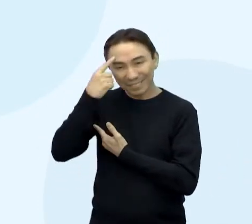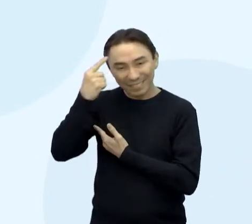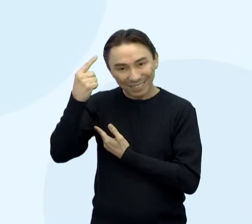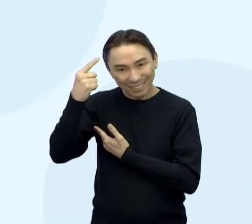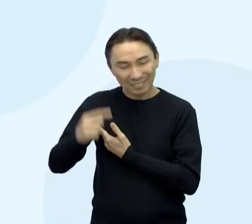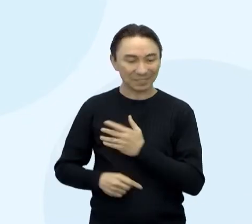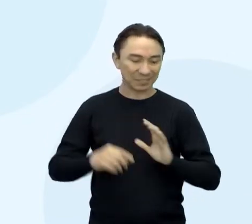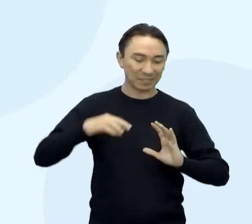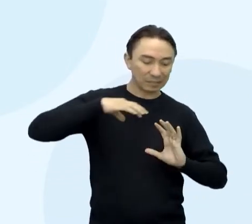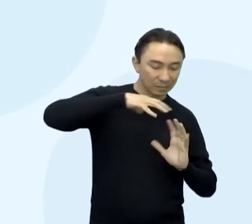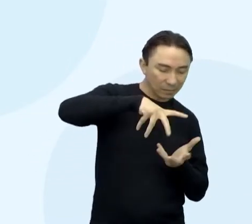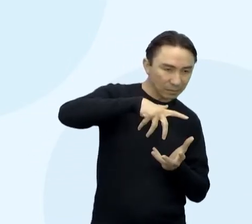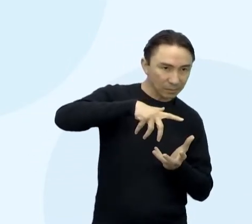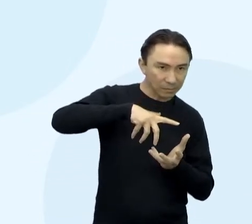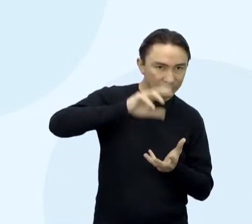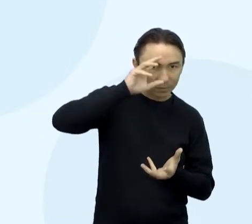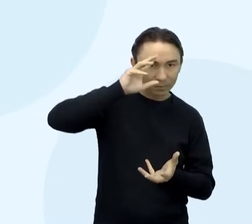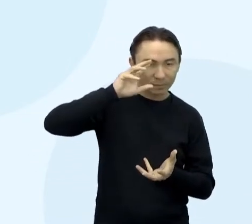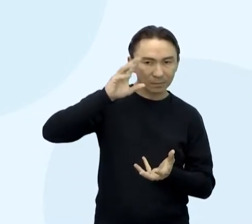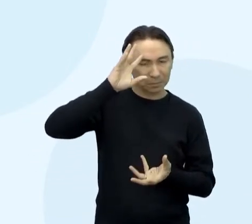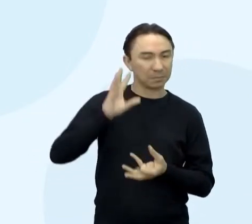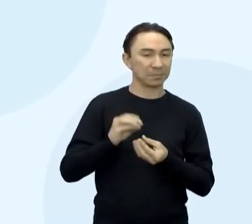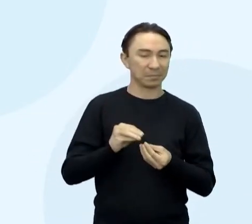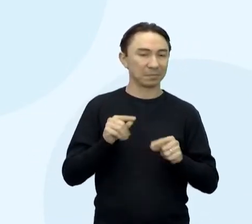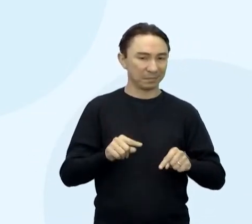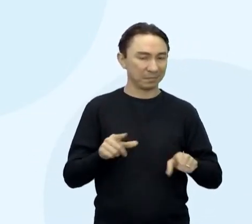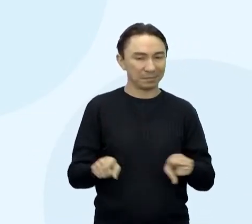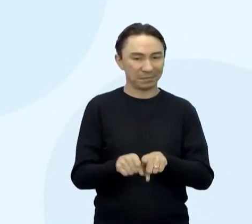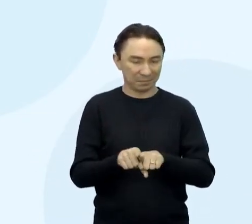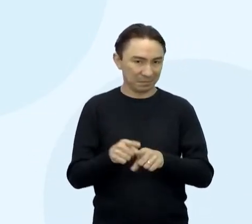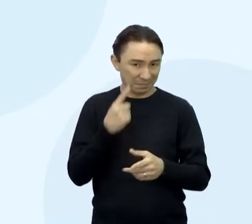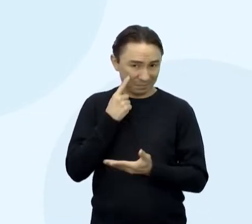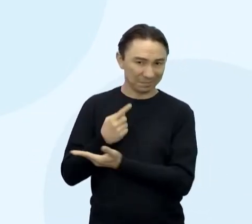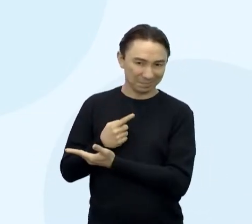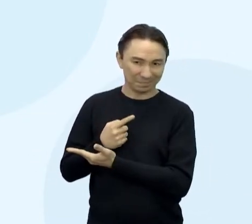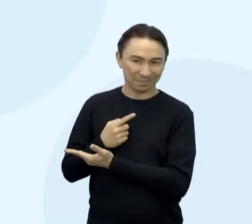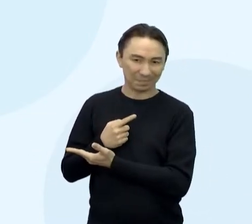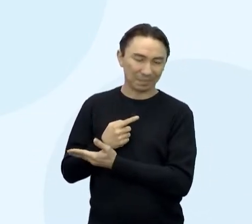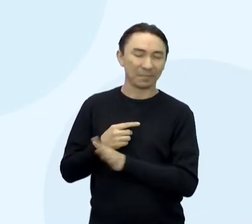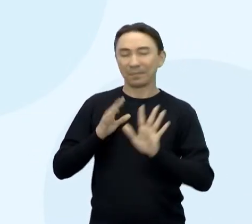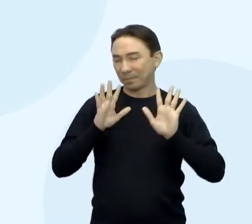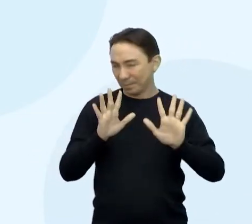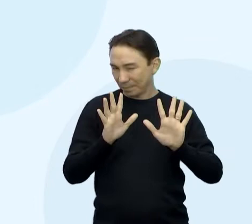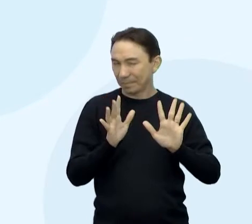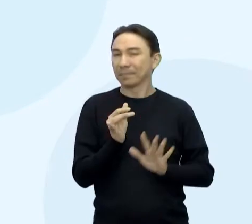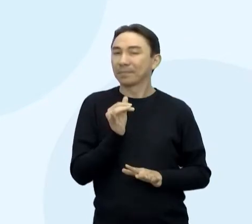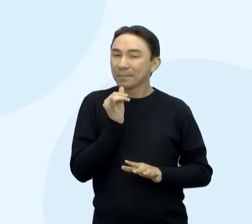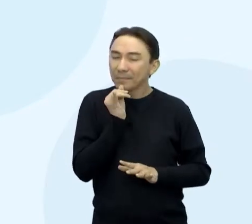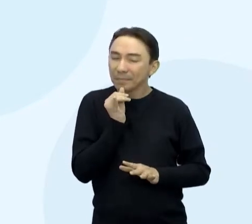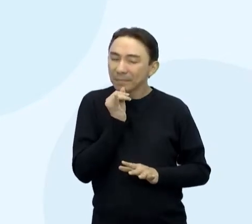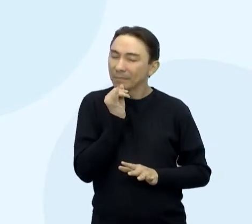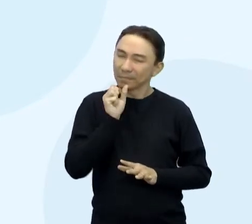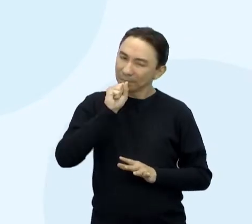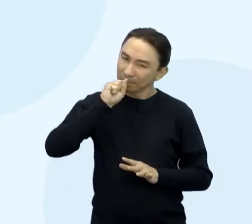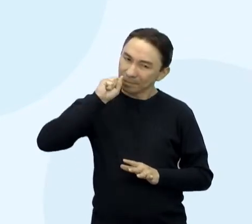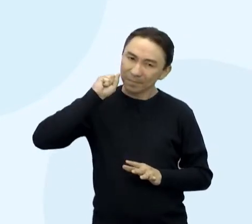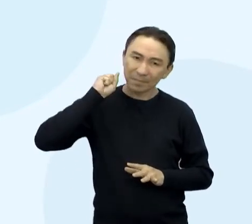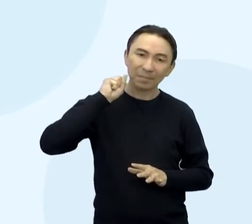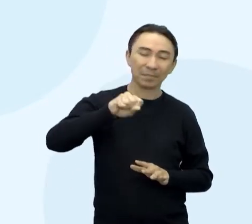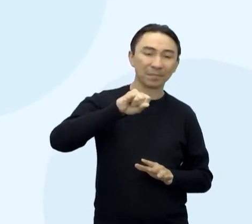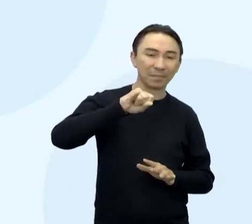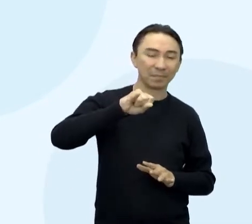para cá. Primeiro que a gente pode considerar o seguinte, e aí a gente pega esse exemplo bacana, ó.